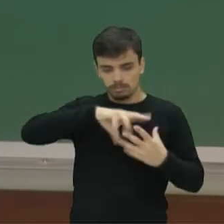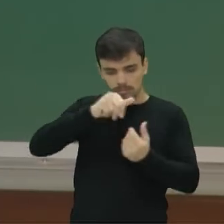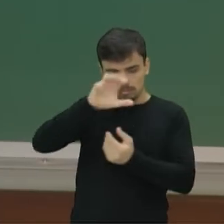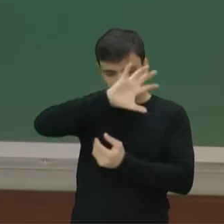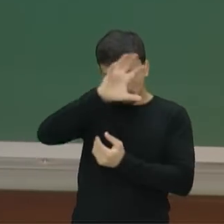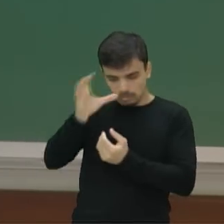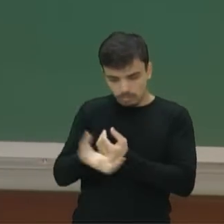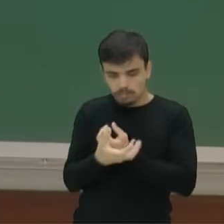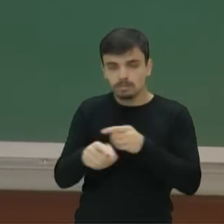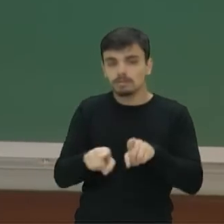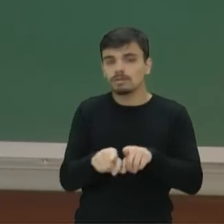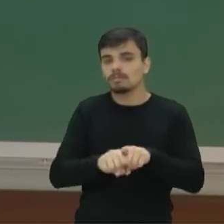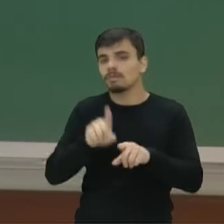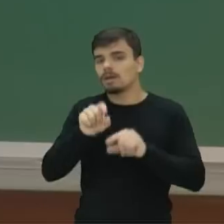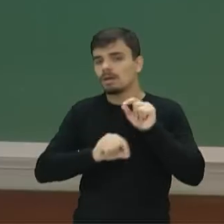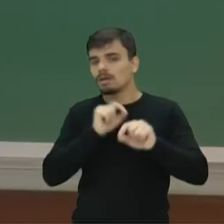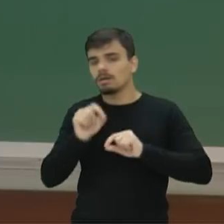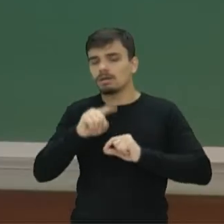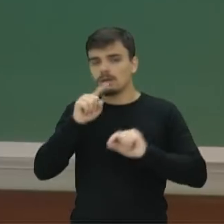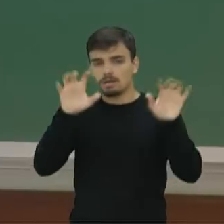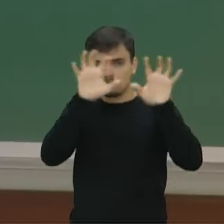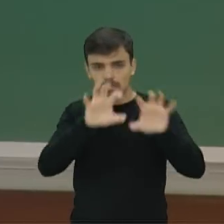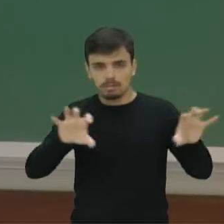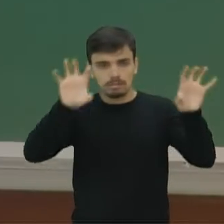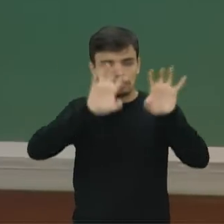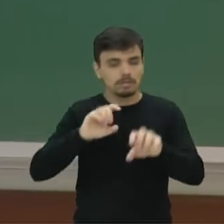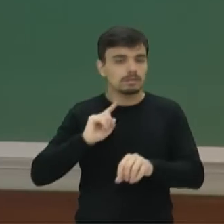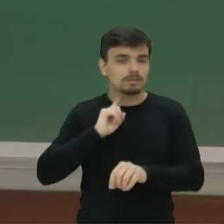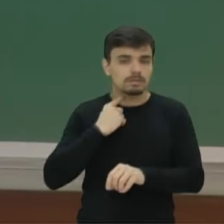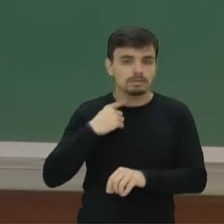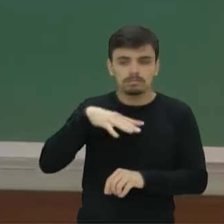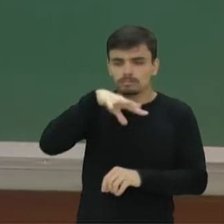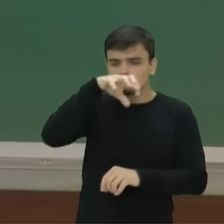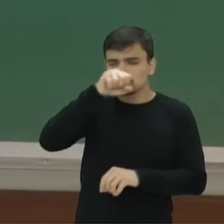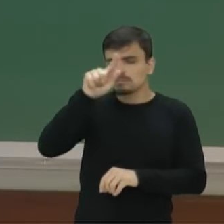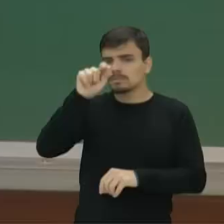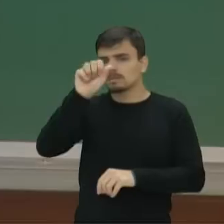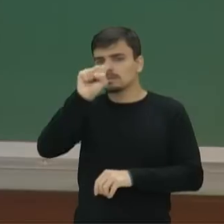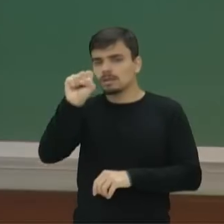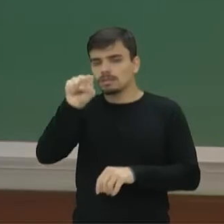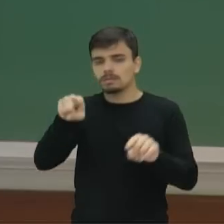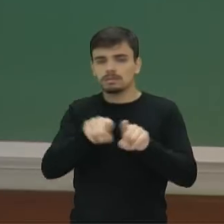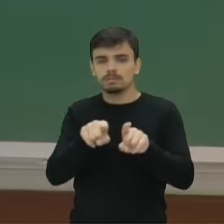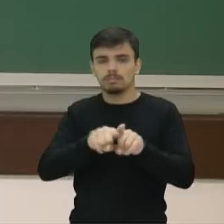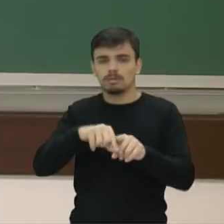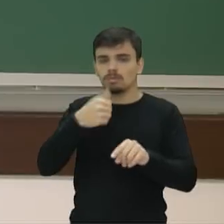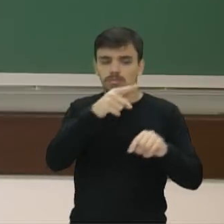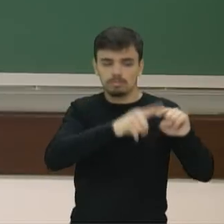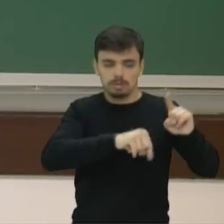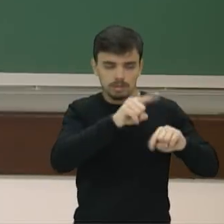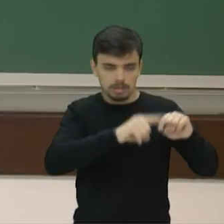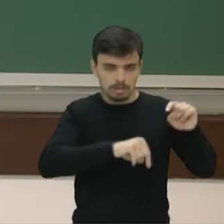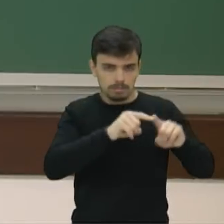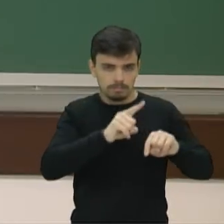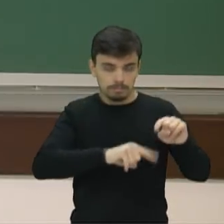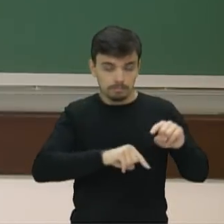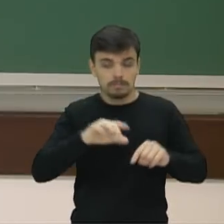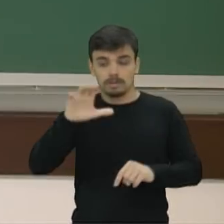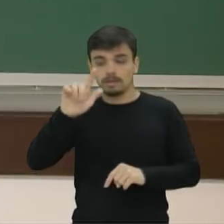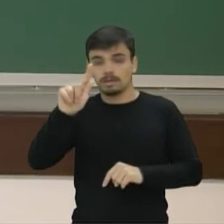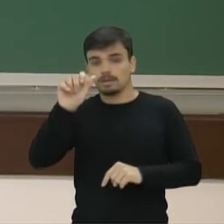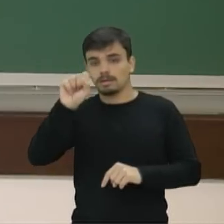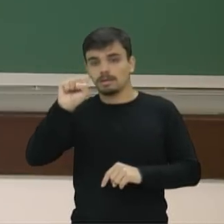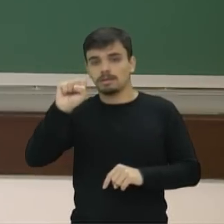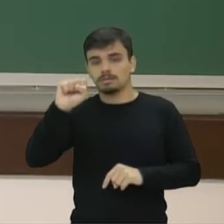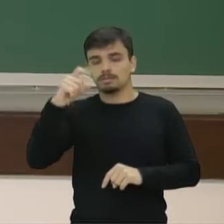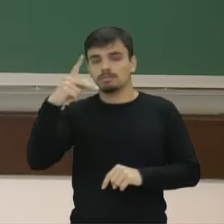poluição pode ser tanto por gases poluentes quanto por material particulado. Quando estamos falando em gases poluentes,